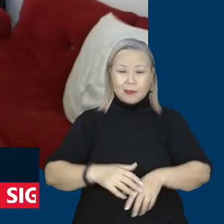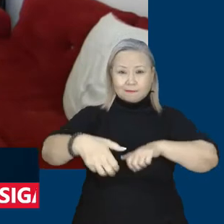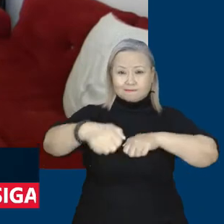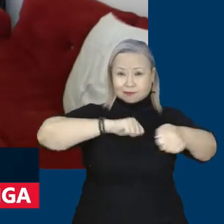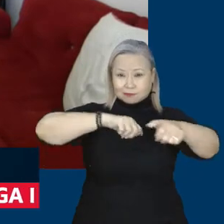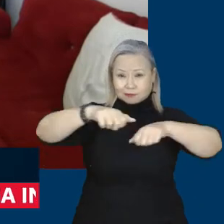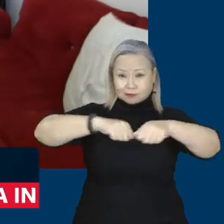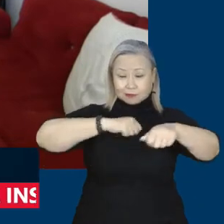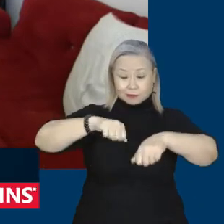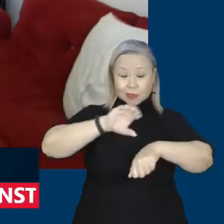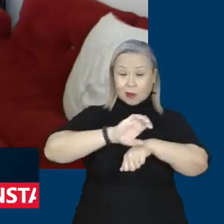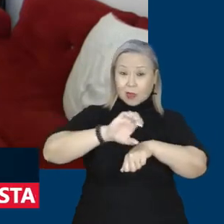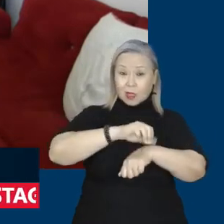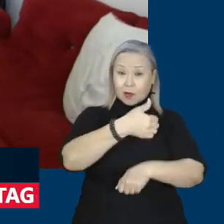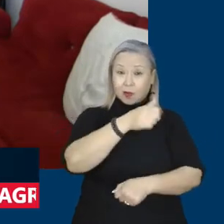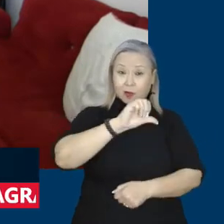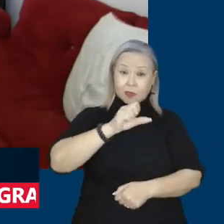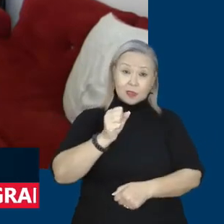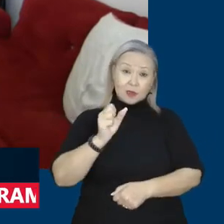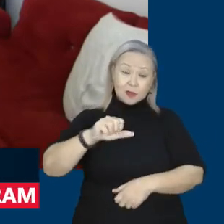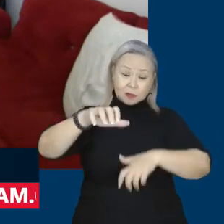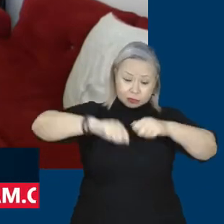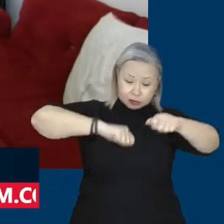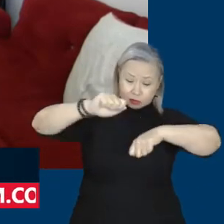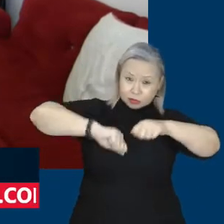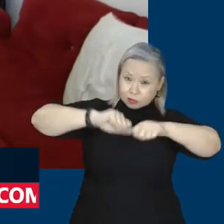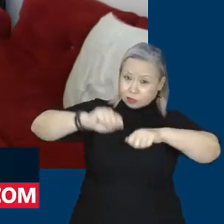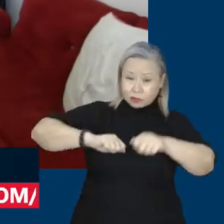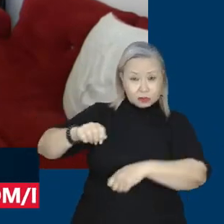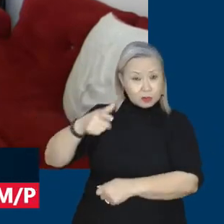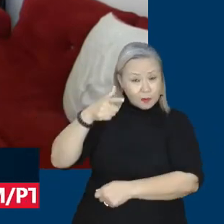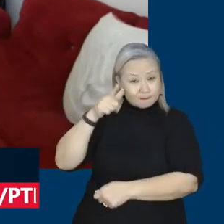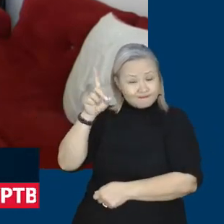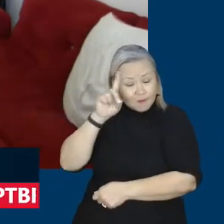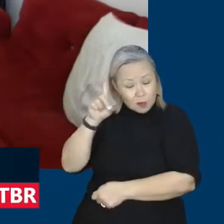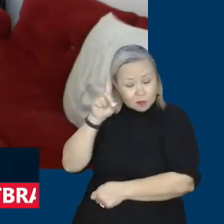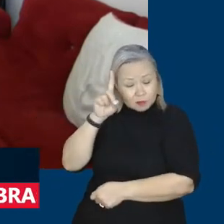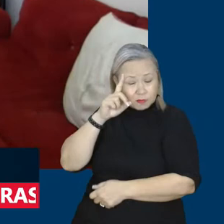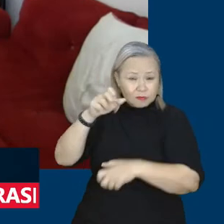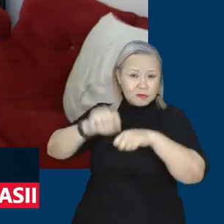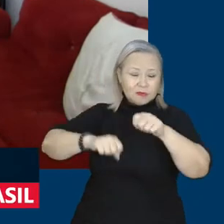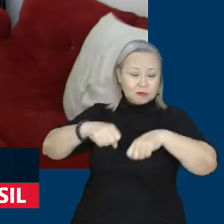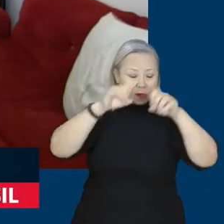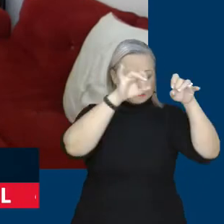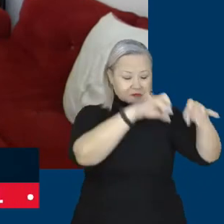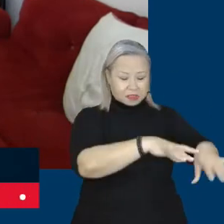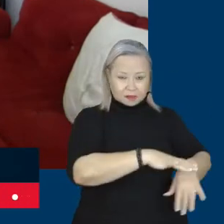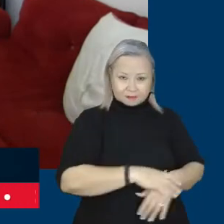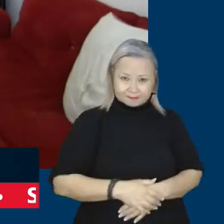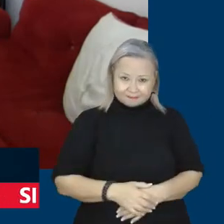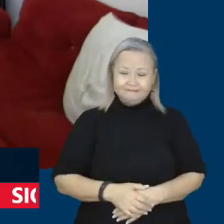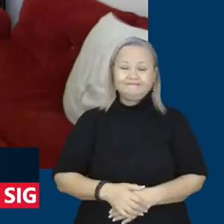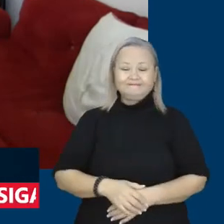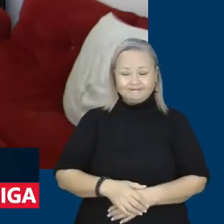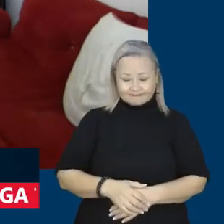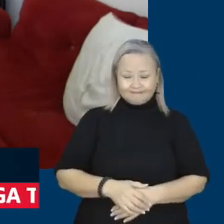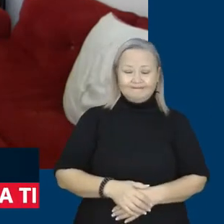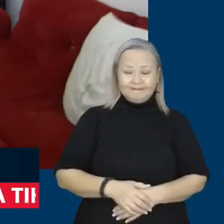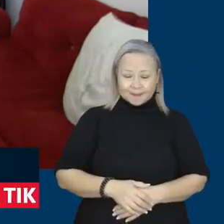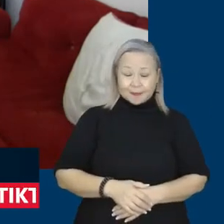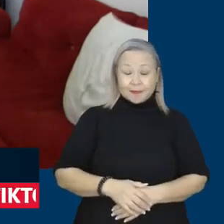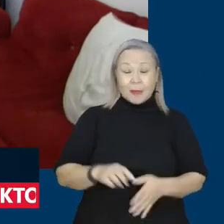de 1988 diariamente desde que ele tomou posse é um levantamento do Instituto Brasileiro de geografia